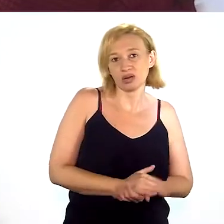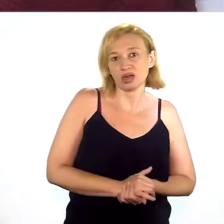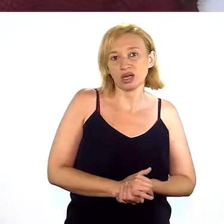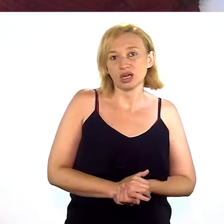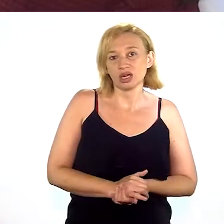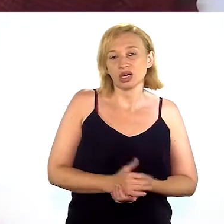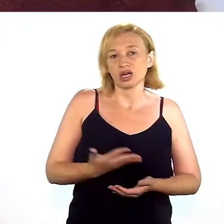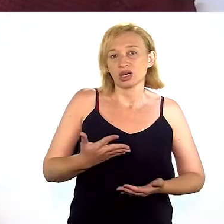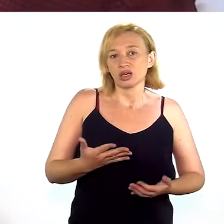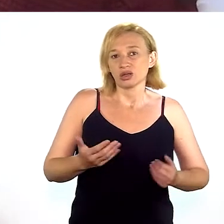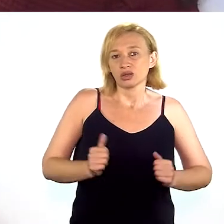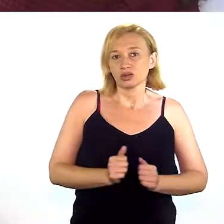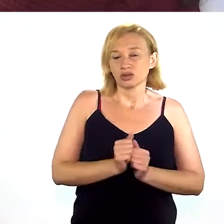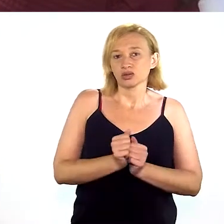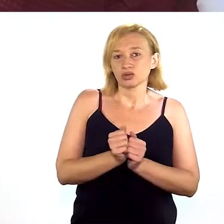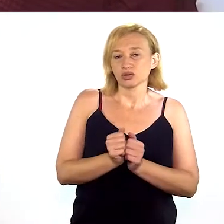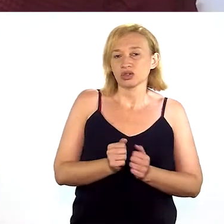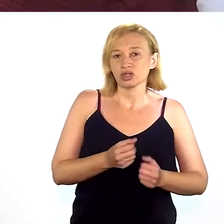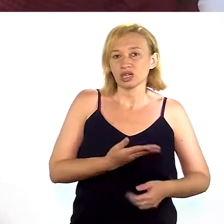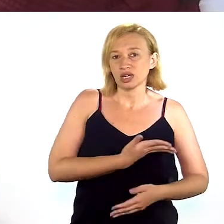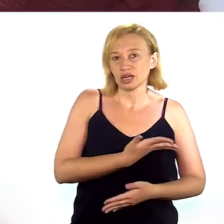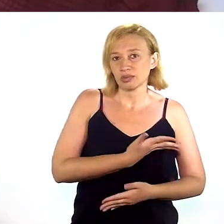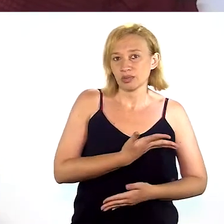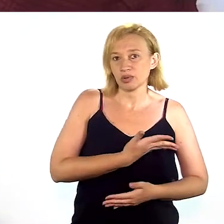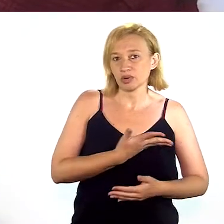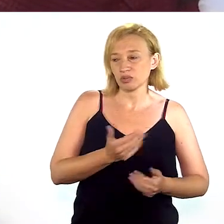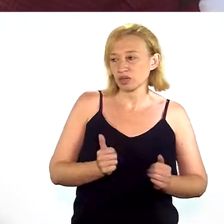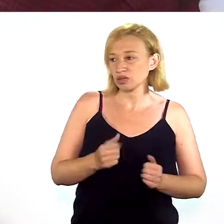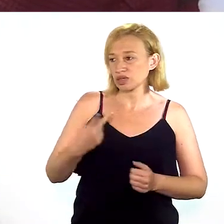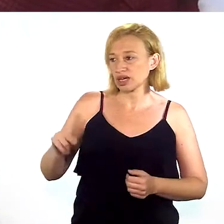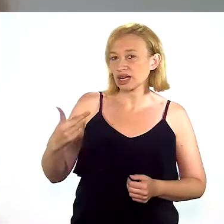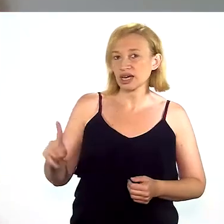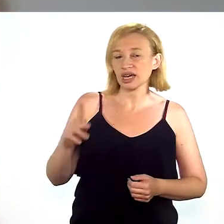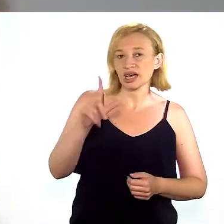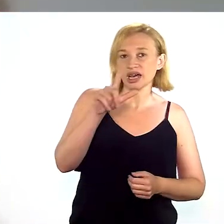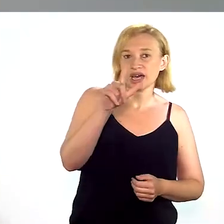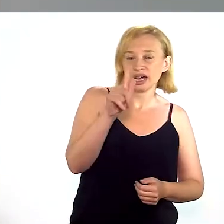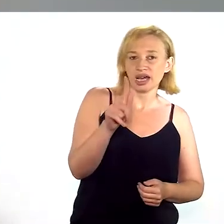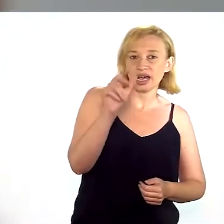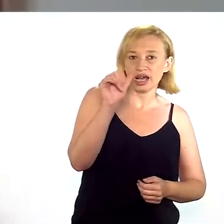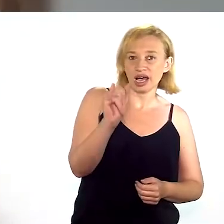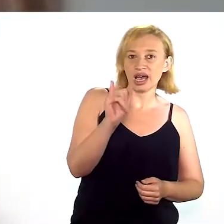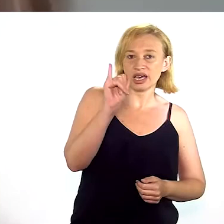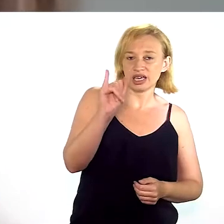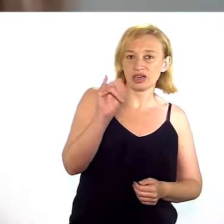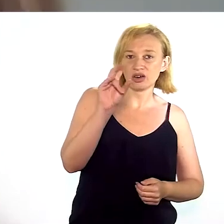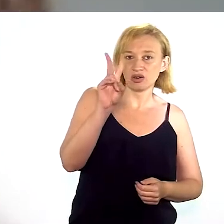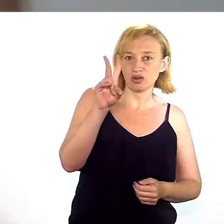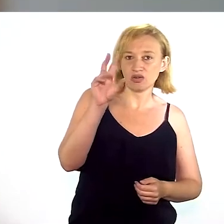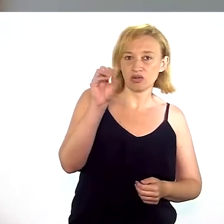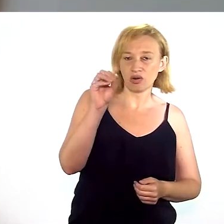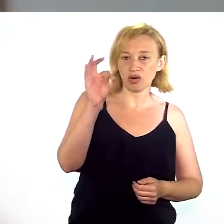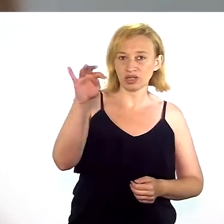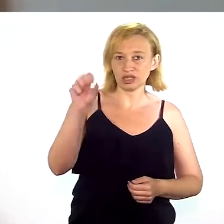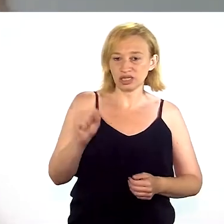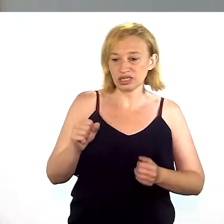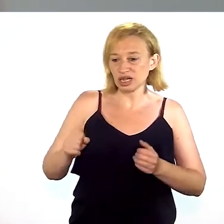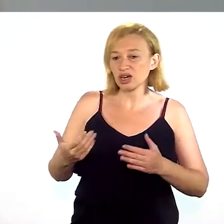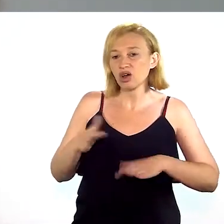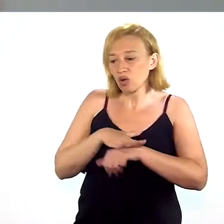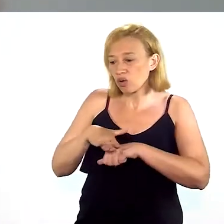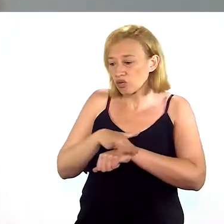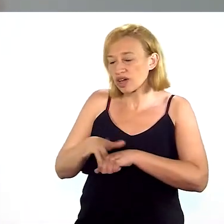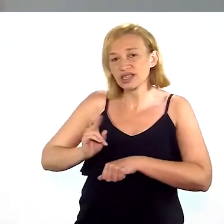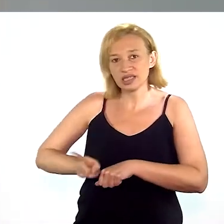animais, né? A grande companhia dela no brejo são as gaivotas. Ela sempre tem gaivotas como amiga, ela conversa com as gaivotas estão na areia,